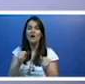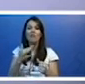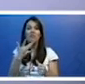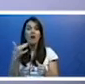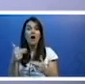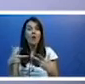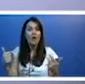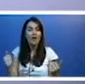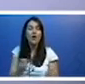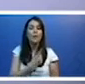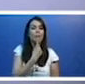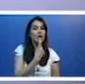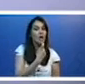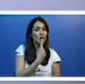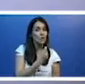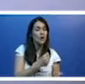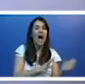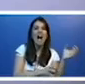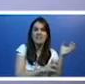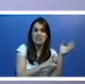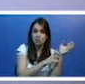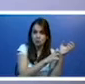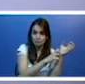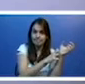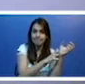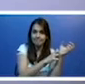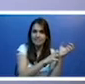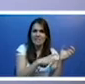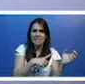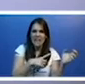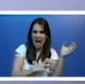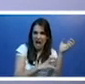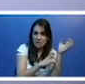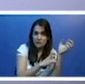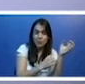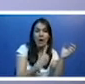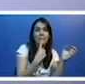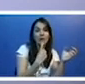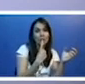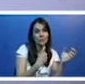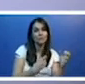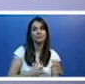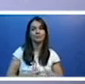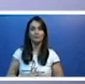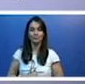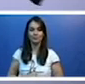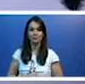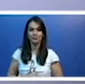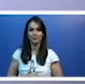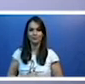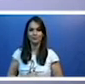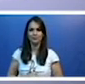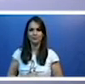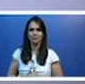coloração avermelhada em meio ácido. Então, se a substância for ácida, ele vai ficar meio avermelhado. E